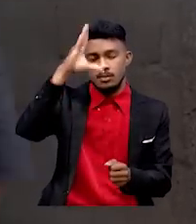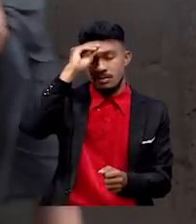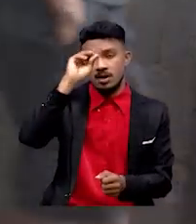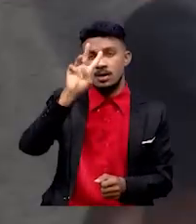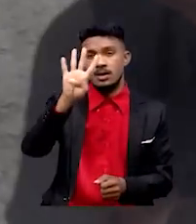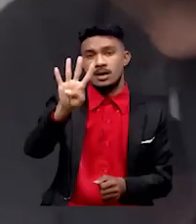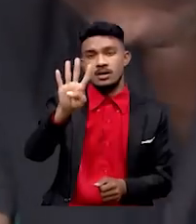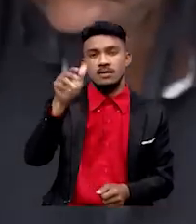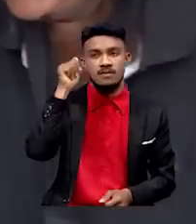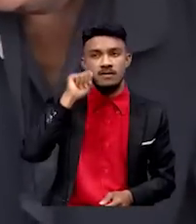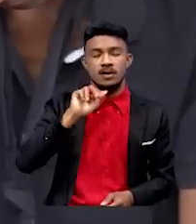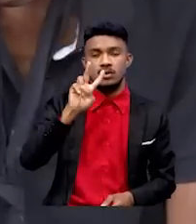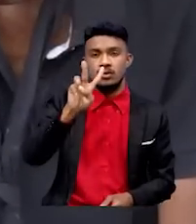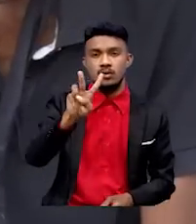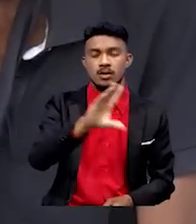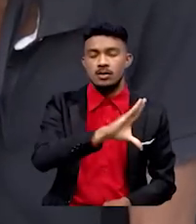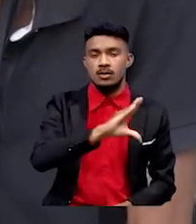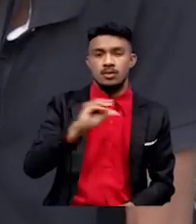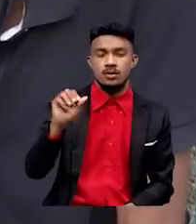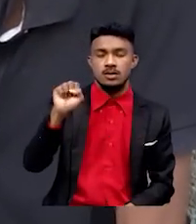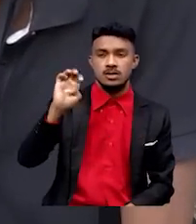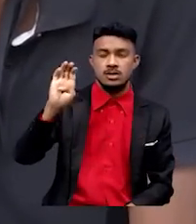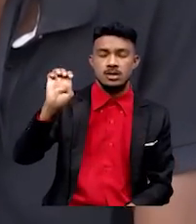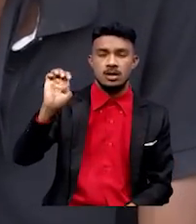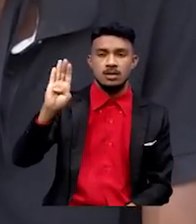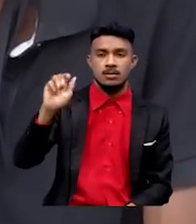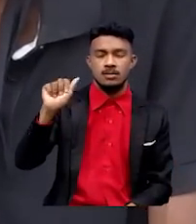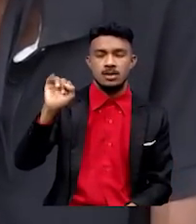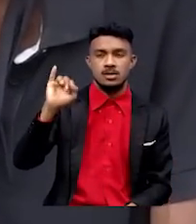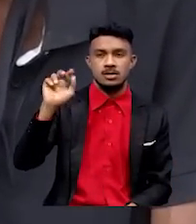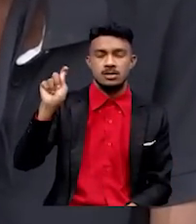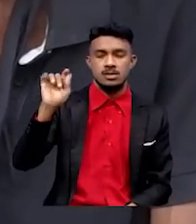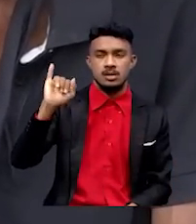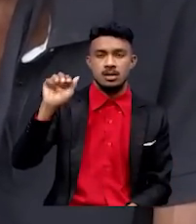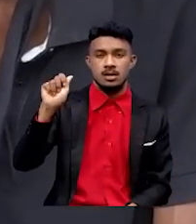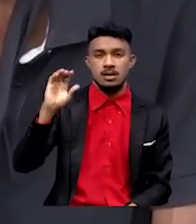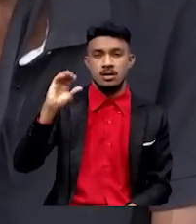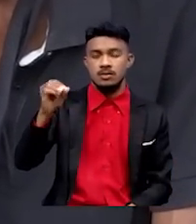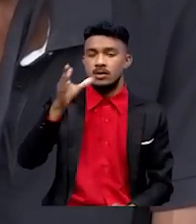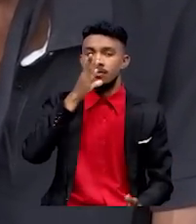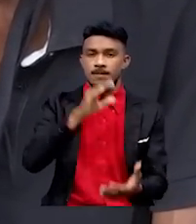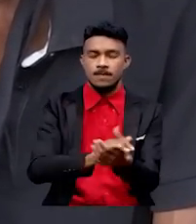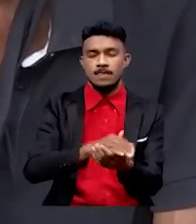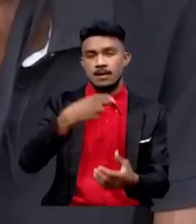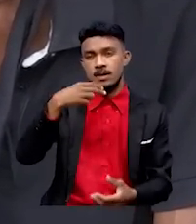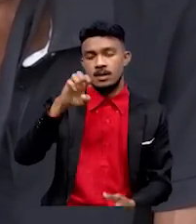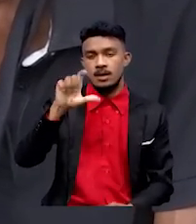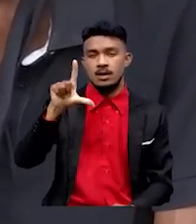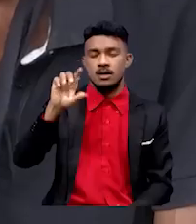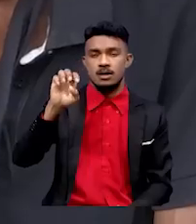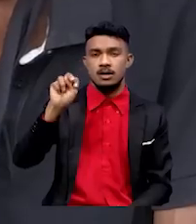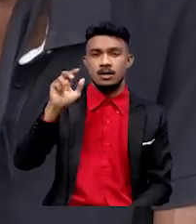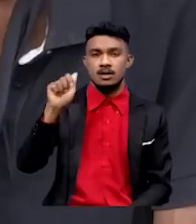Fetorua. No Sebastião nia caben Helena Soares, mai husi